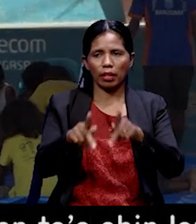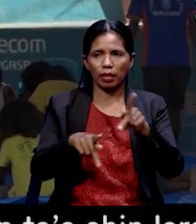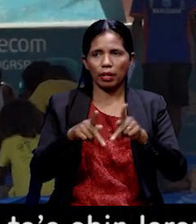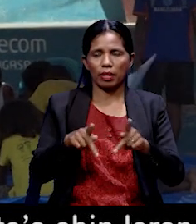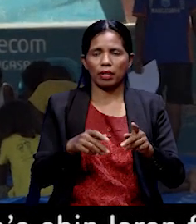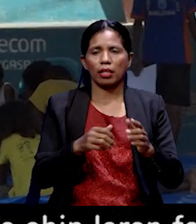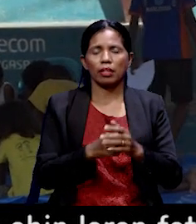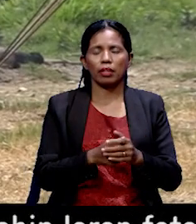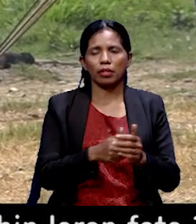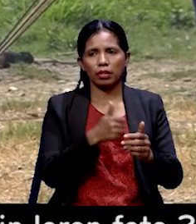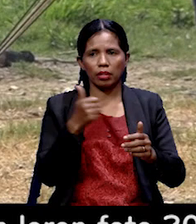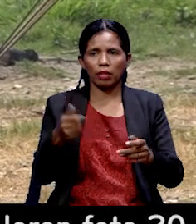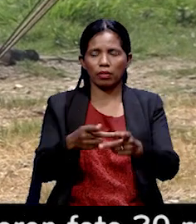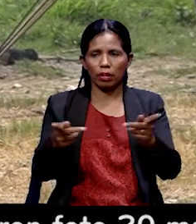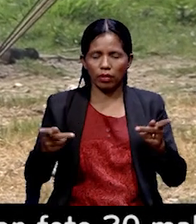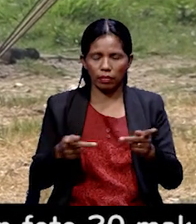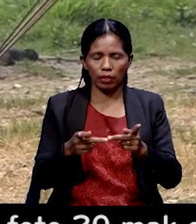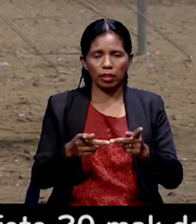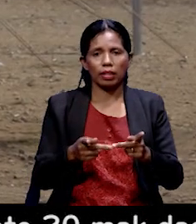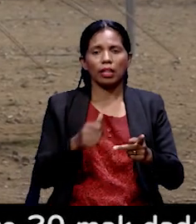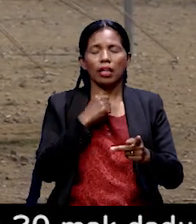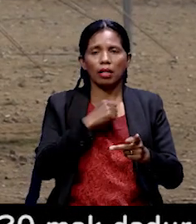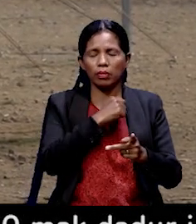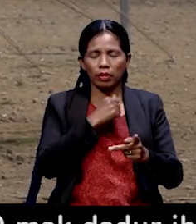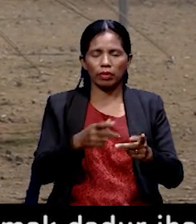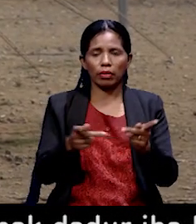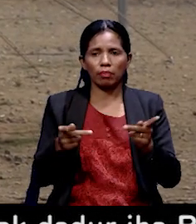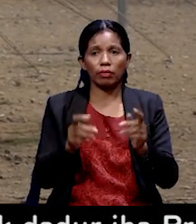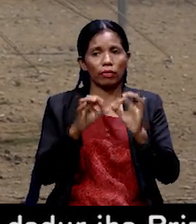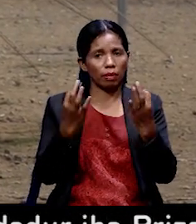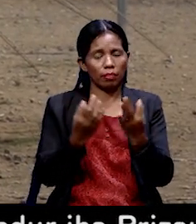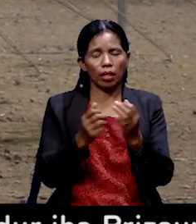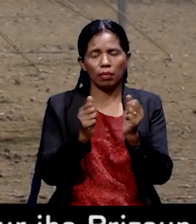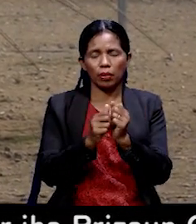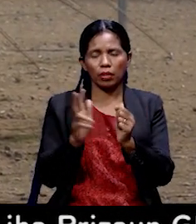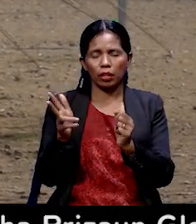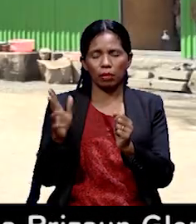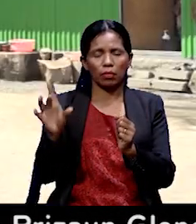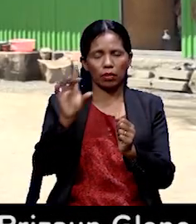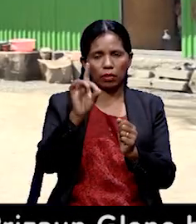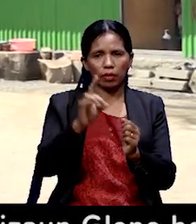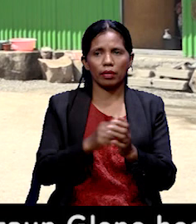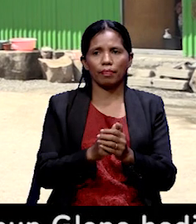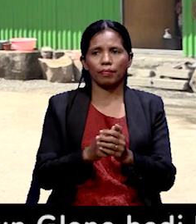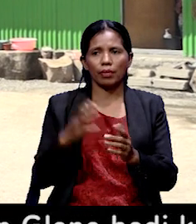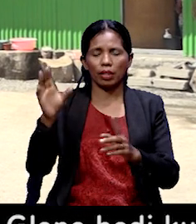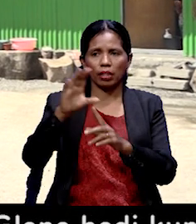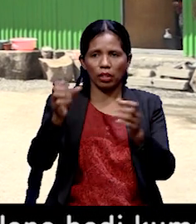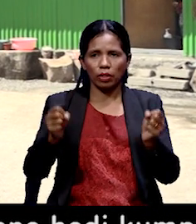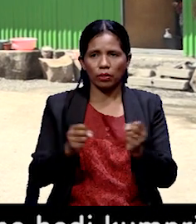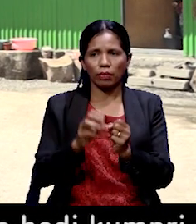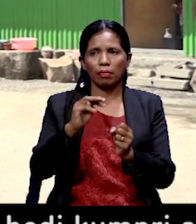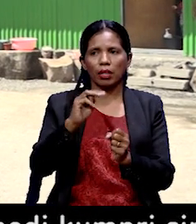balung hela ia fatin refugiado Dong Bosco umakain tolnul resing hitu. Sentro evokosang sede suku Manlewana umakain hatnul resing